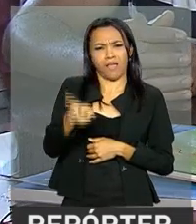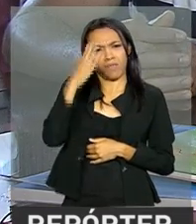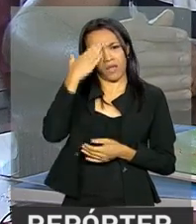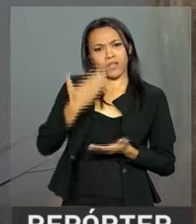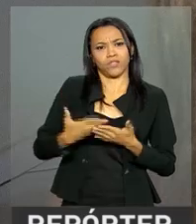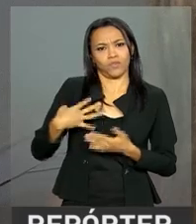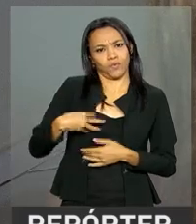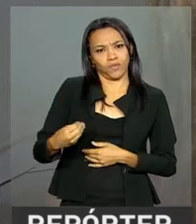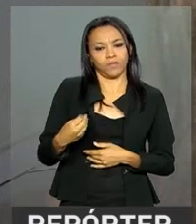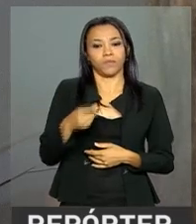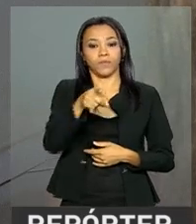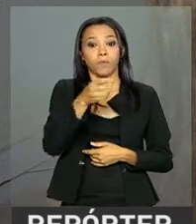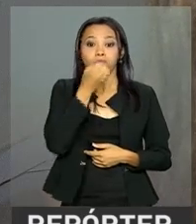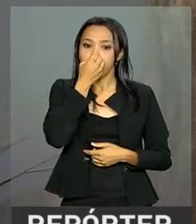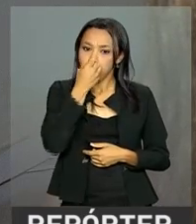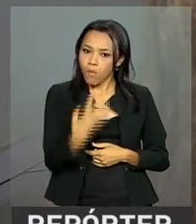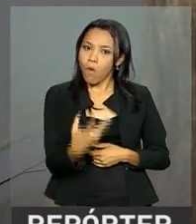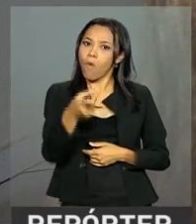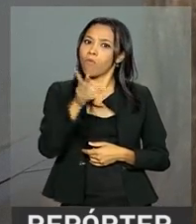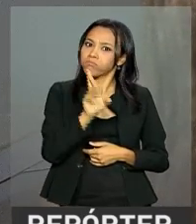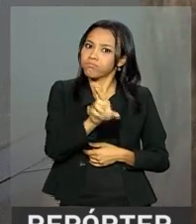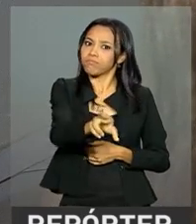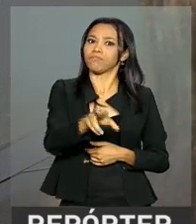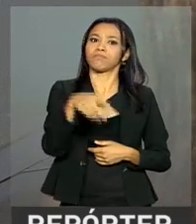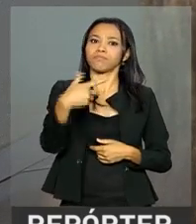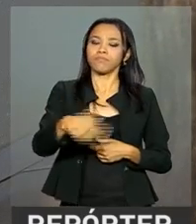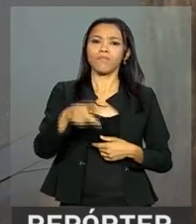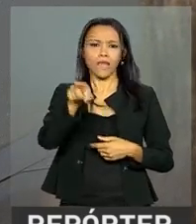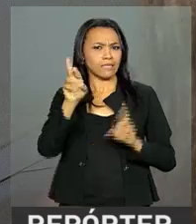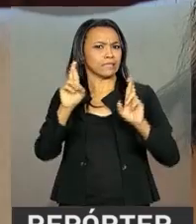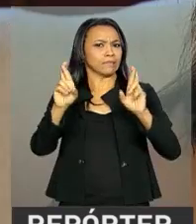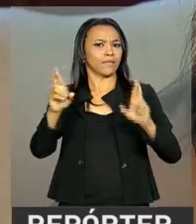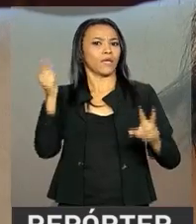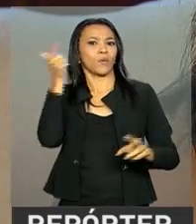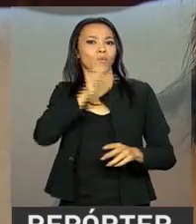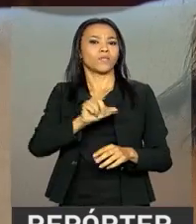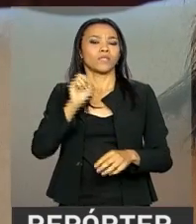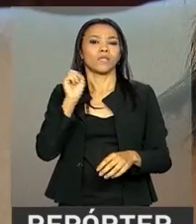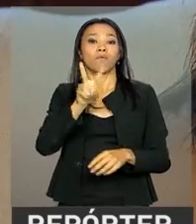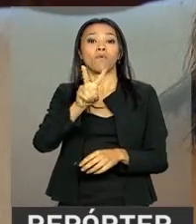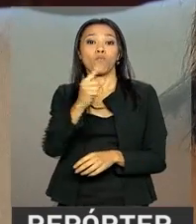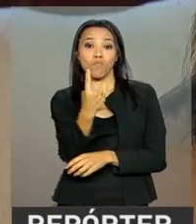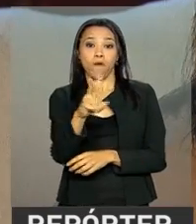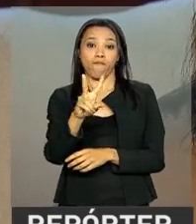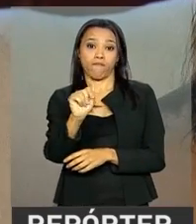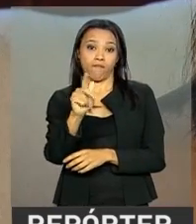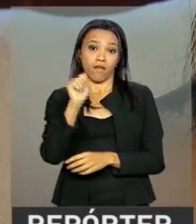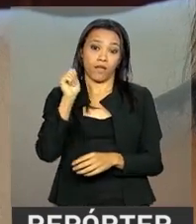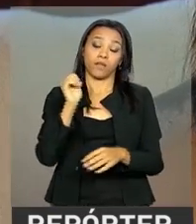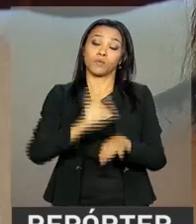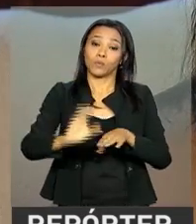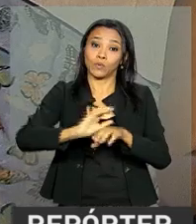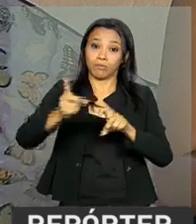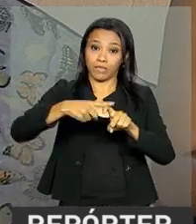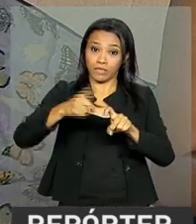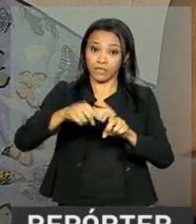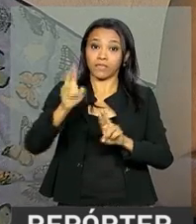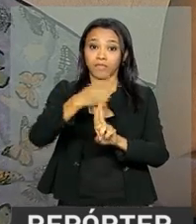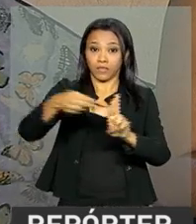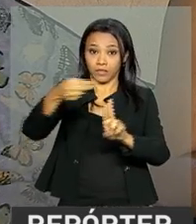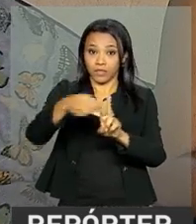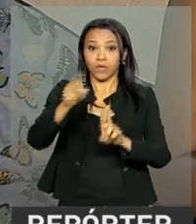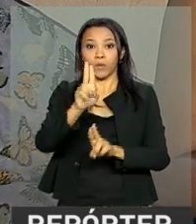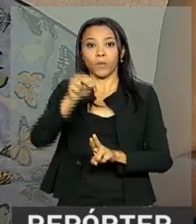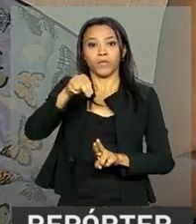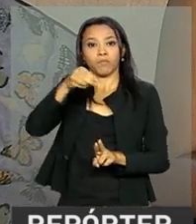493,92 com o bom resultado Gabriela espera conseguir uma vaga no curso de medicina na Universidade de Brasília para